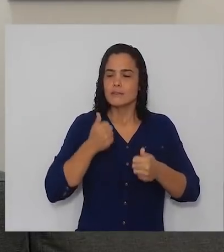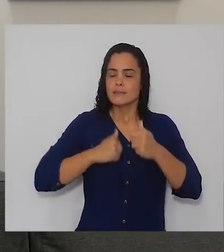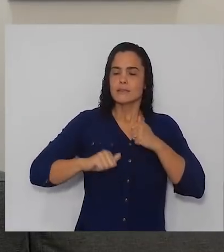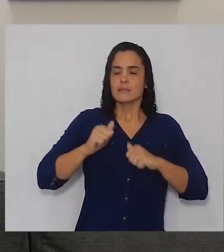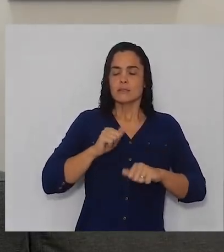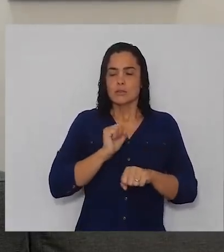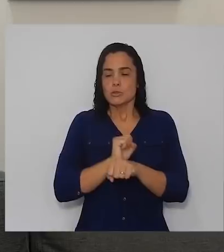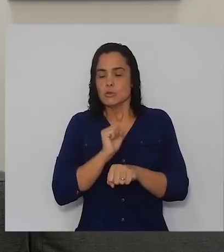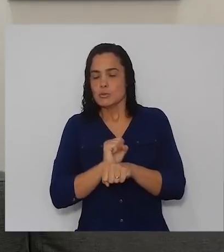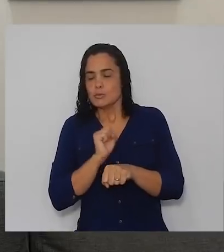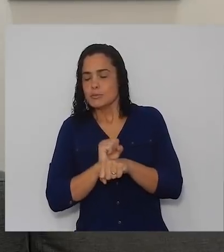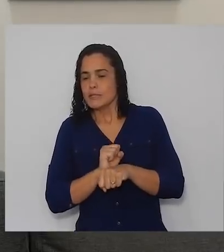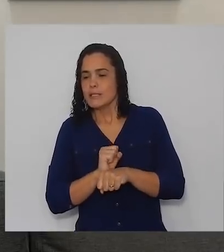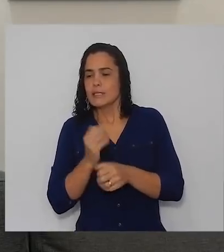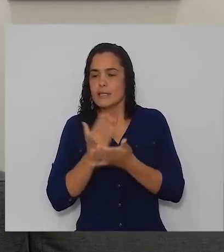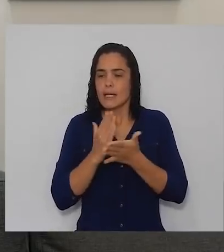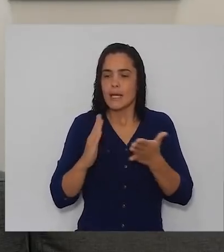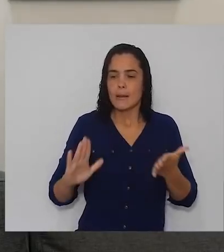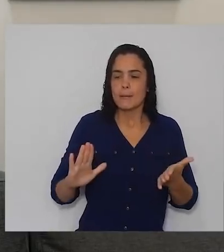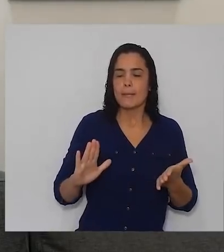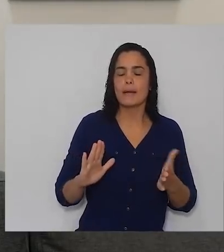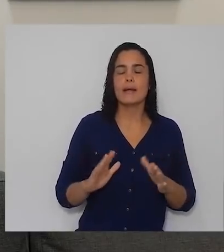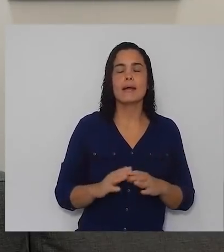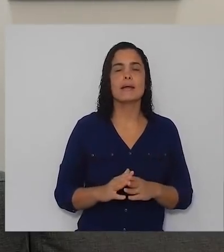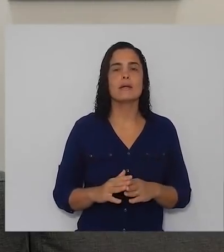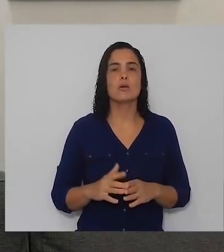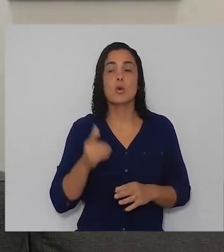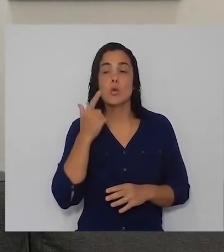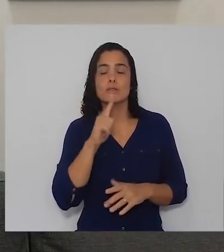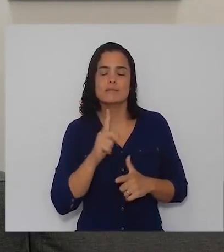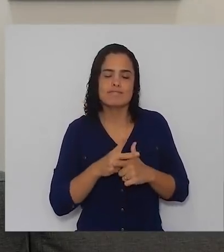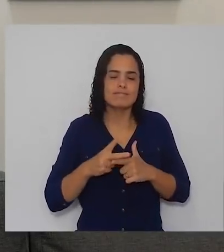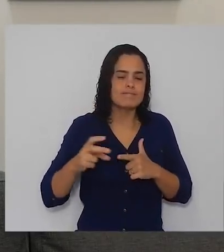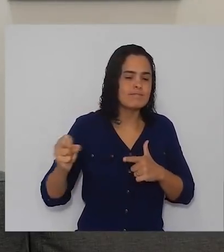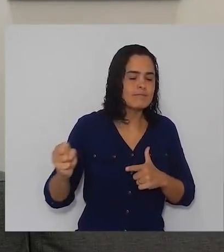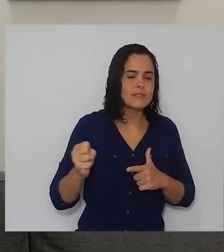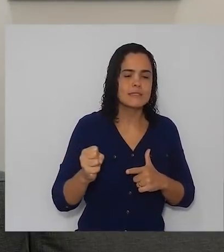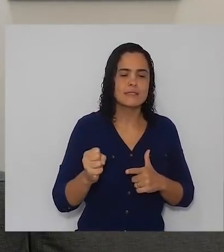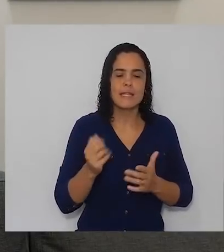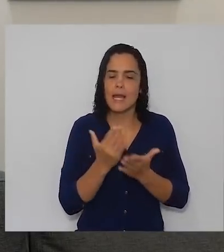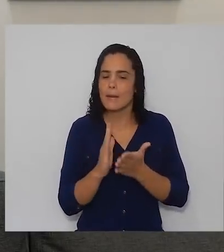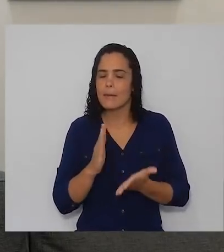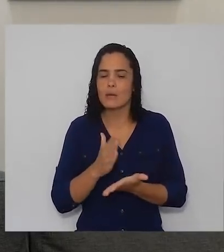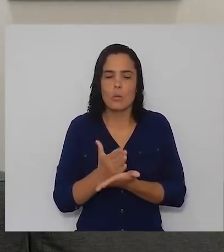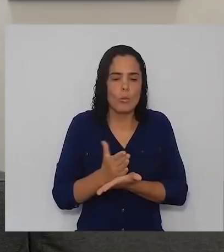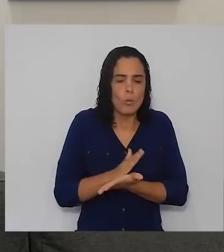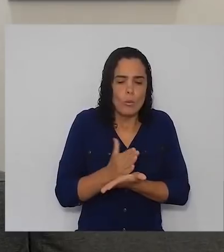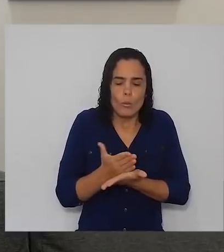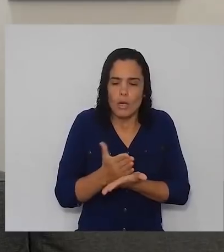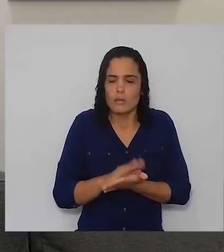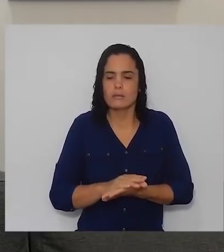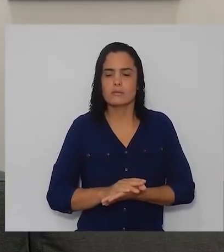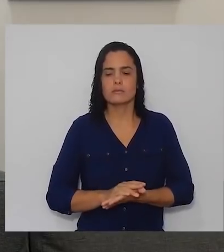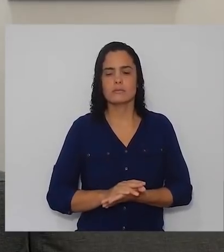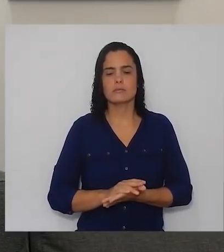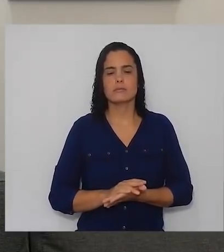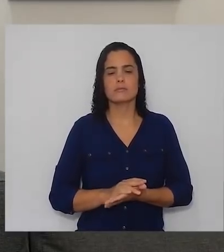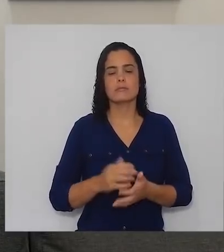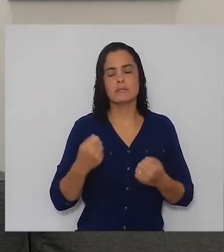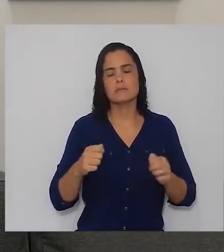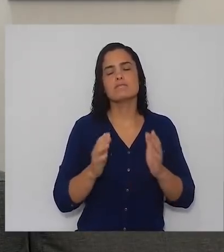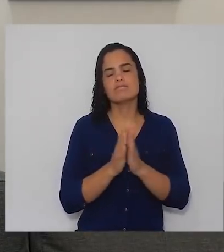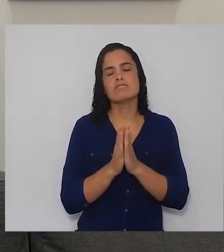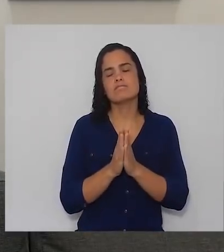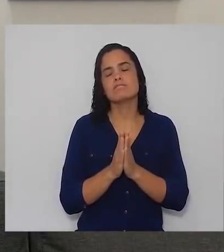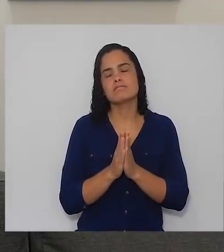tempo terminar para que a gente vença este deserto da pandemia, desta insegurança, desta